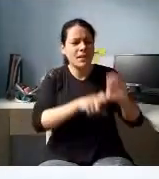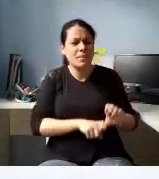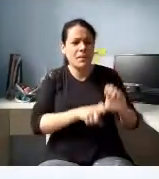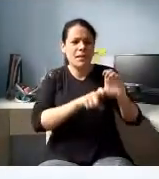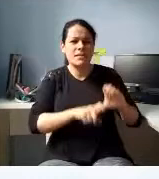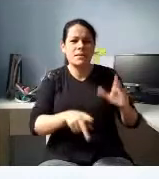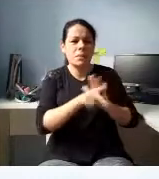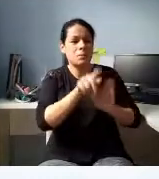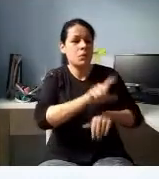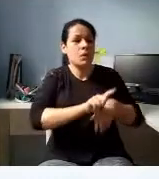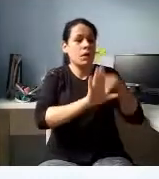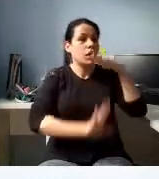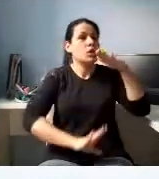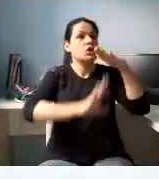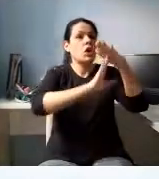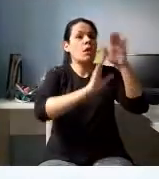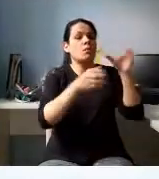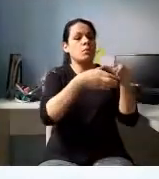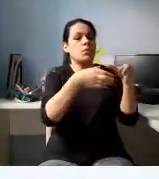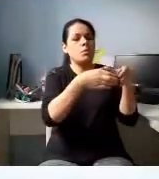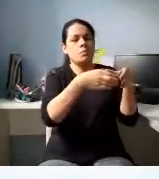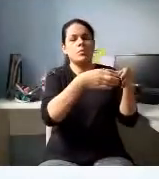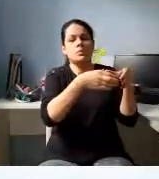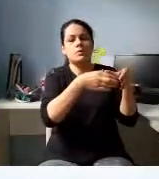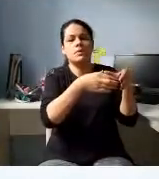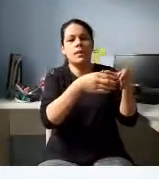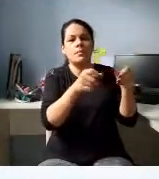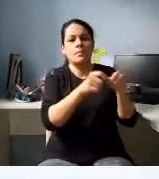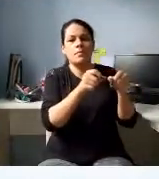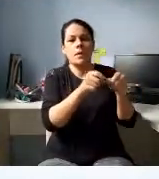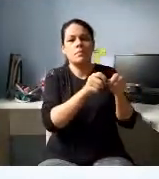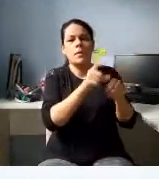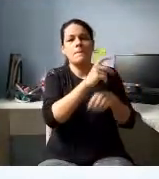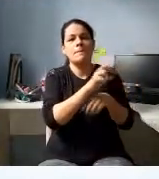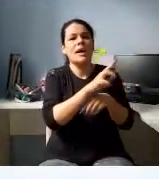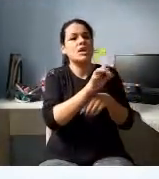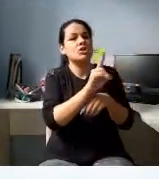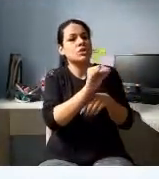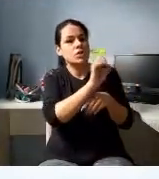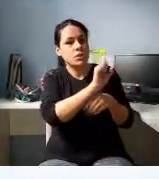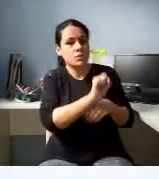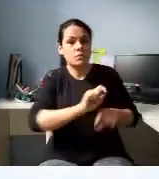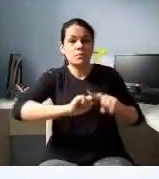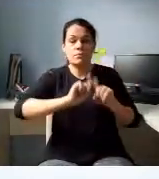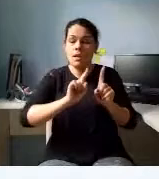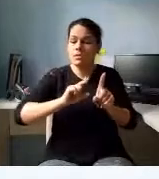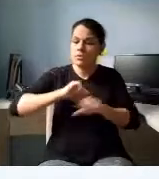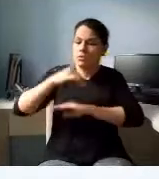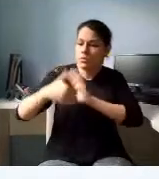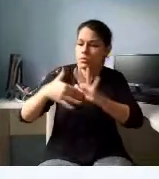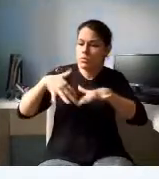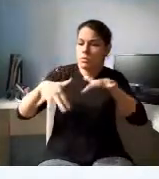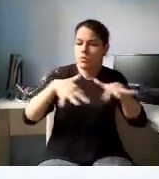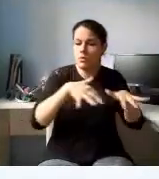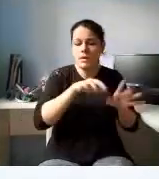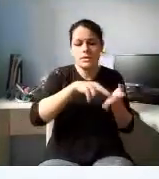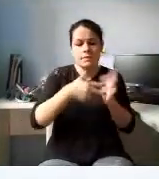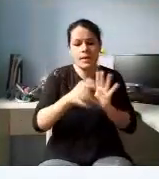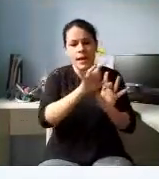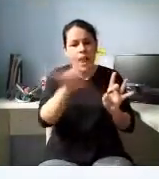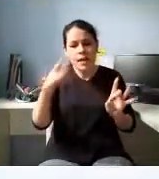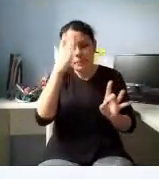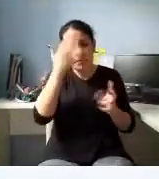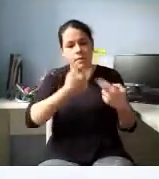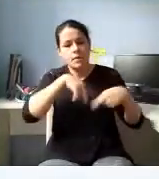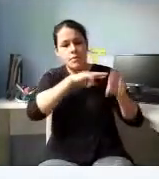essa articulação com o executivo, e aí todo esse movimento ficou muito mais a cargo do próprio parlamentar, que tem a